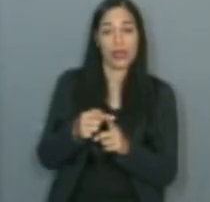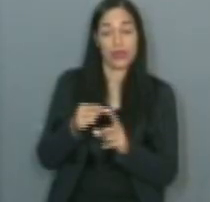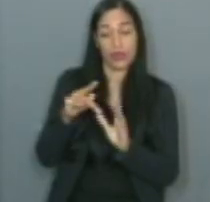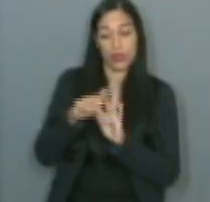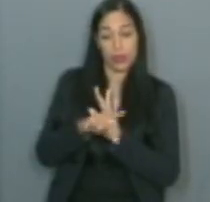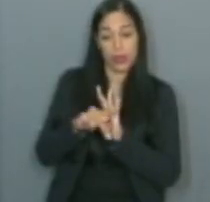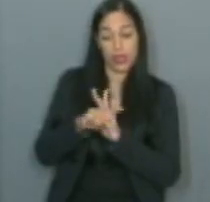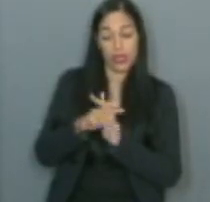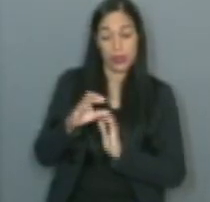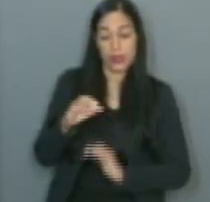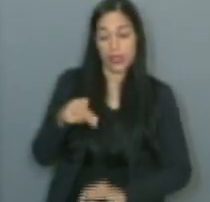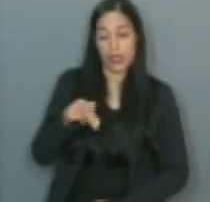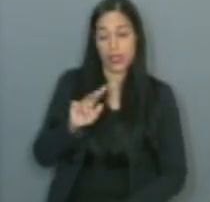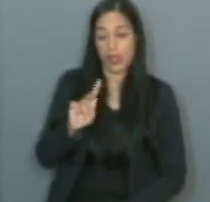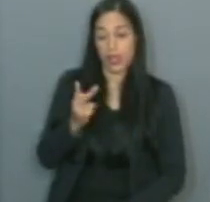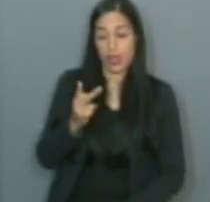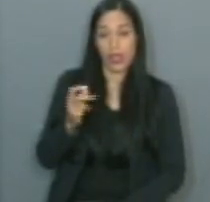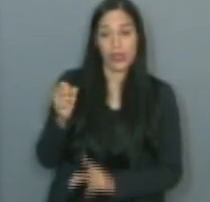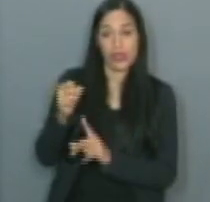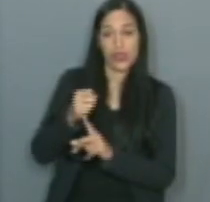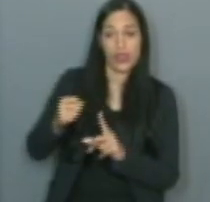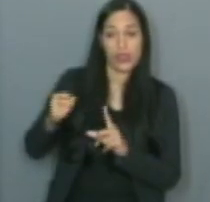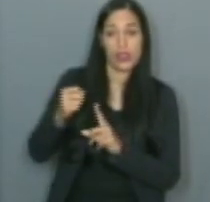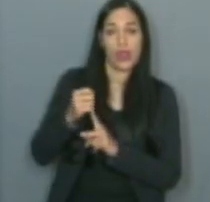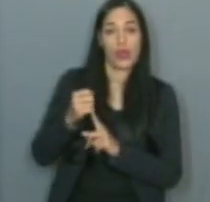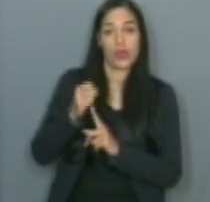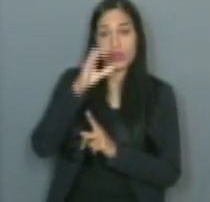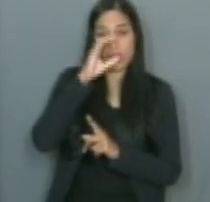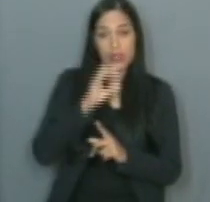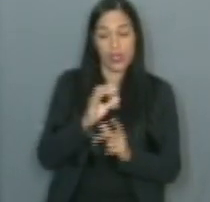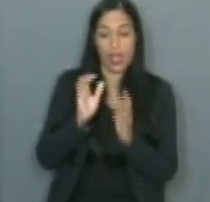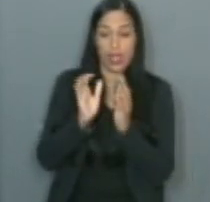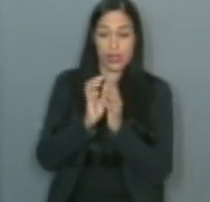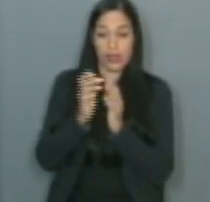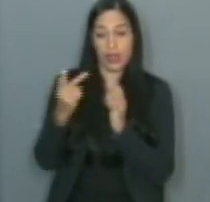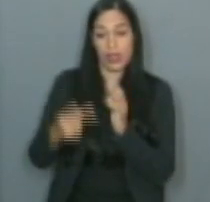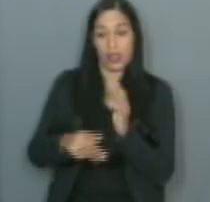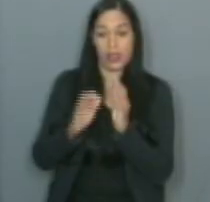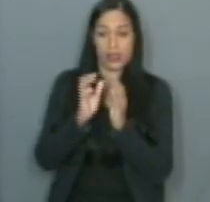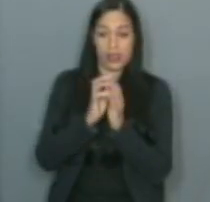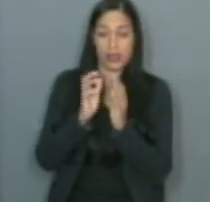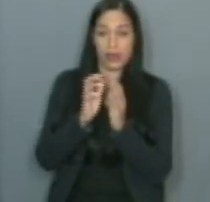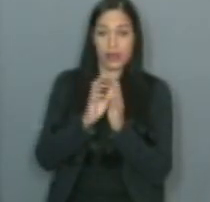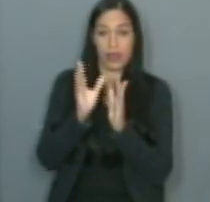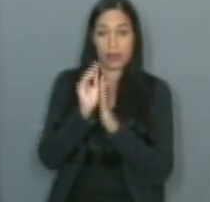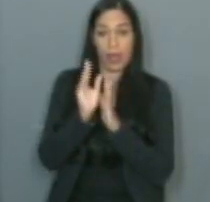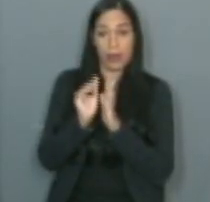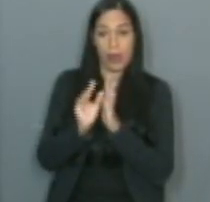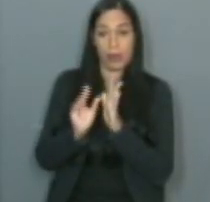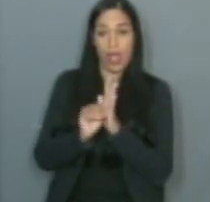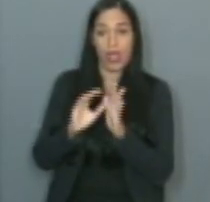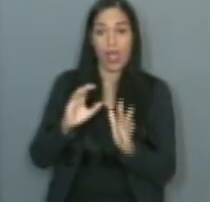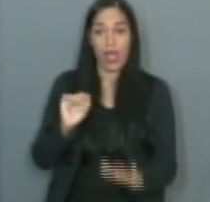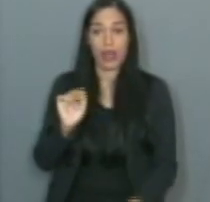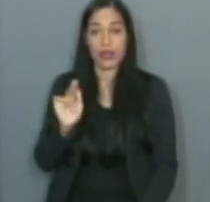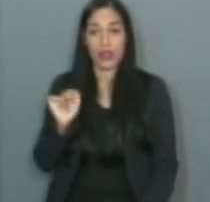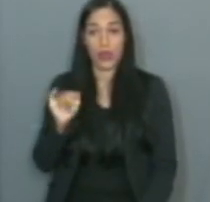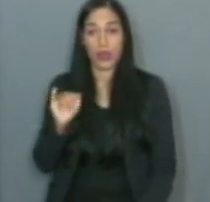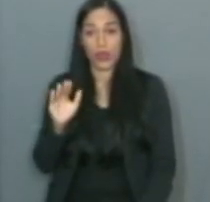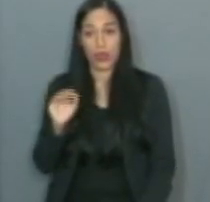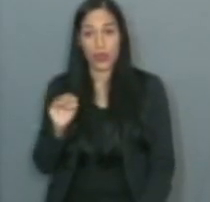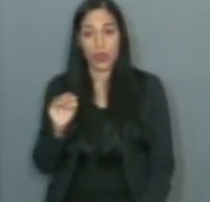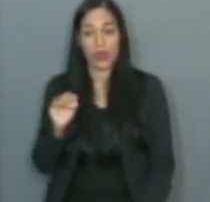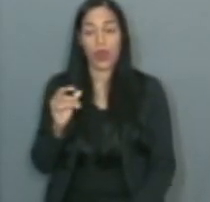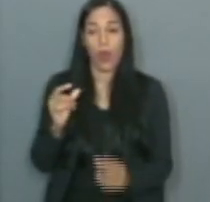programa CNH Social do Recife os cidadãos residentes no município do Recife inscritos no cadastro único, com renda familiar